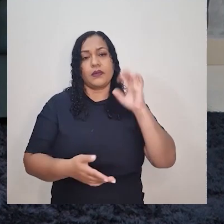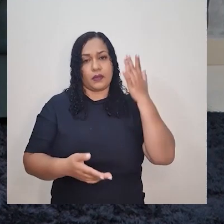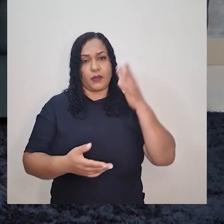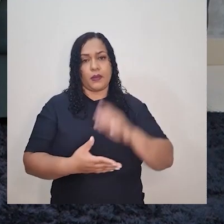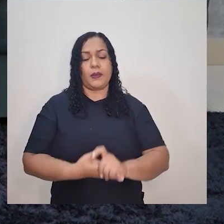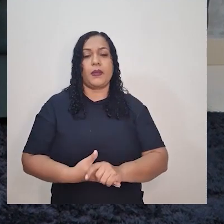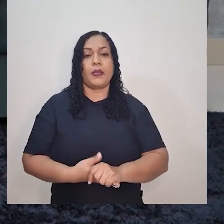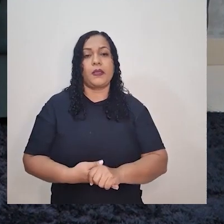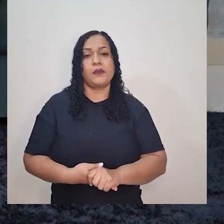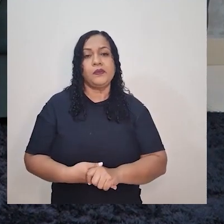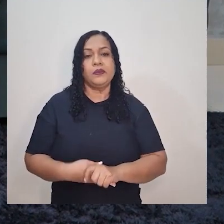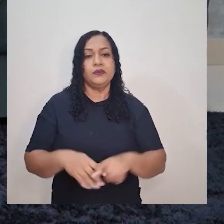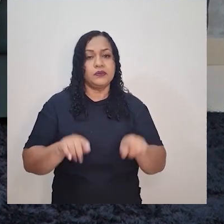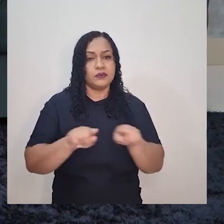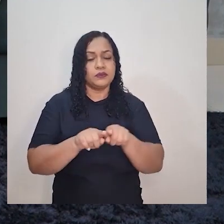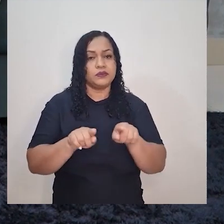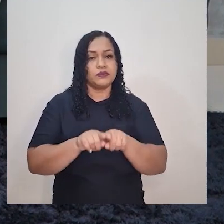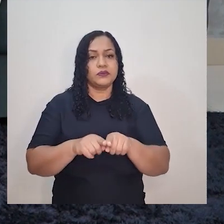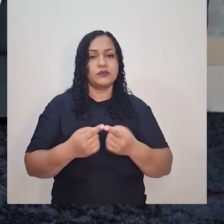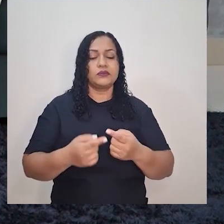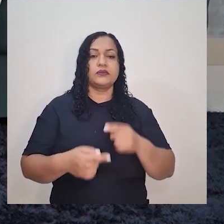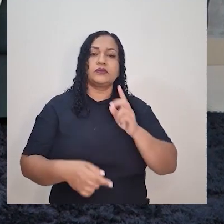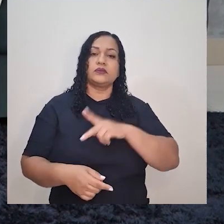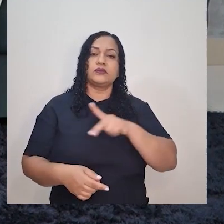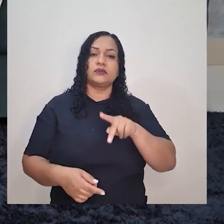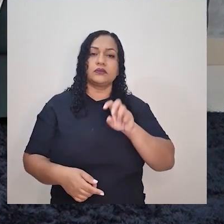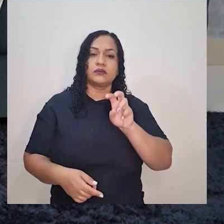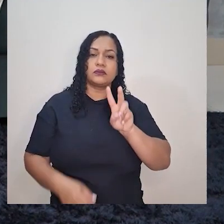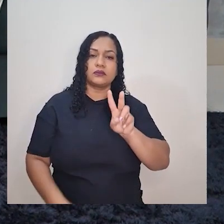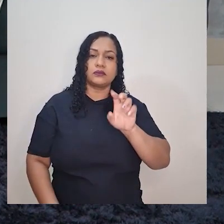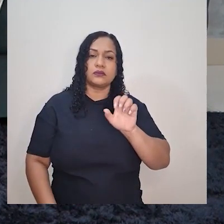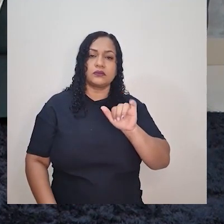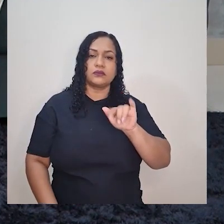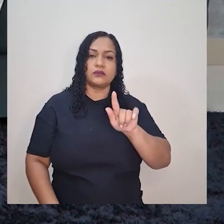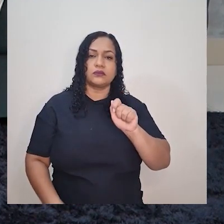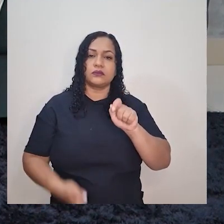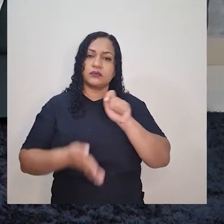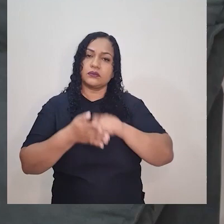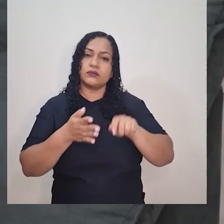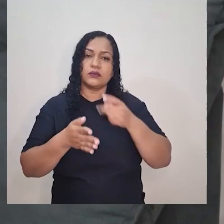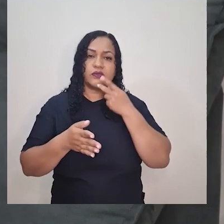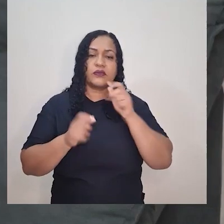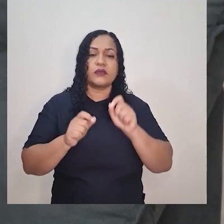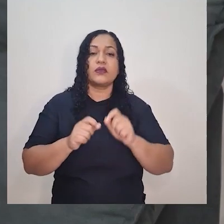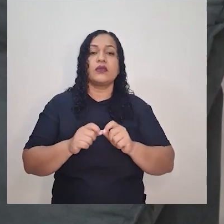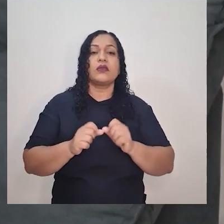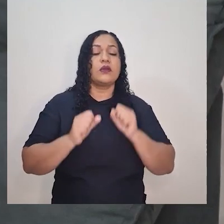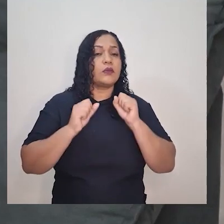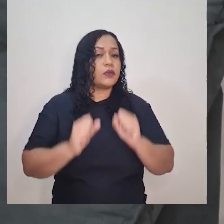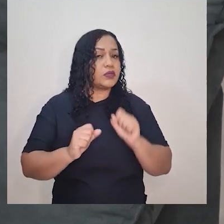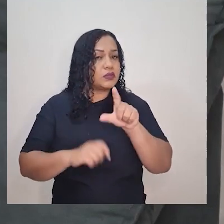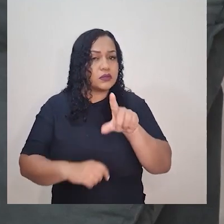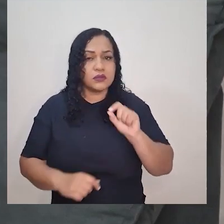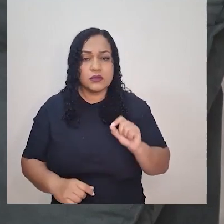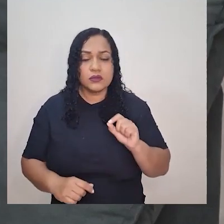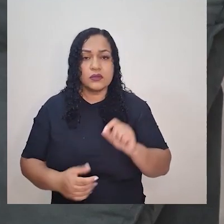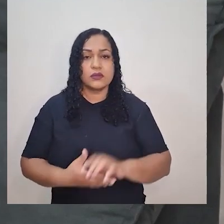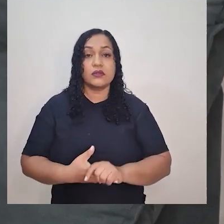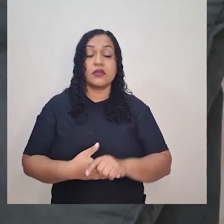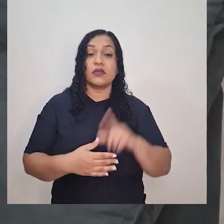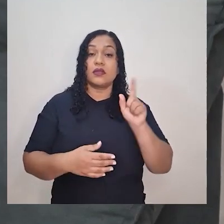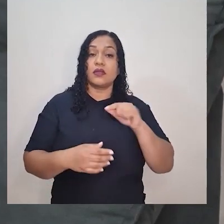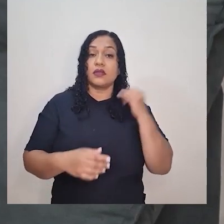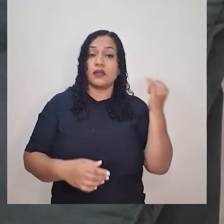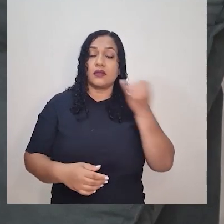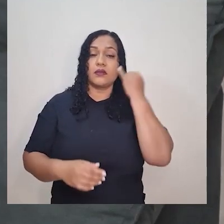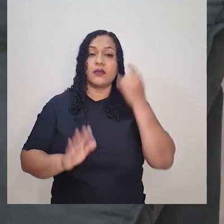Um outro elemento também, né, que a professora Veiga ela relaciona é o poder de decisão. Mas é importante enfatizar que esse poder